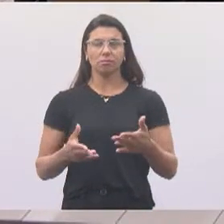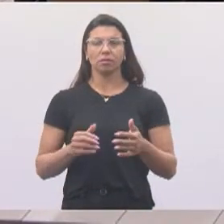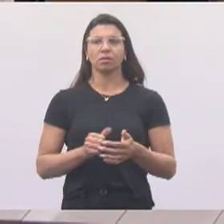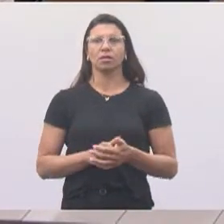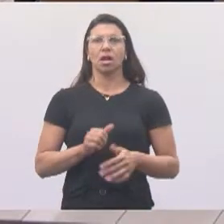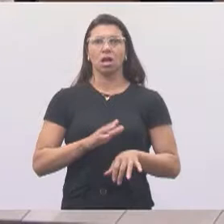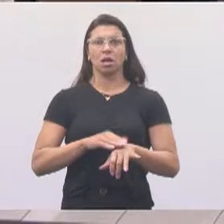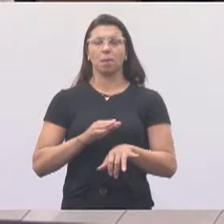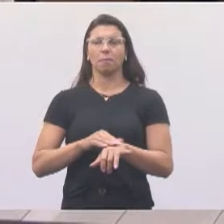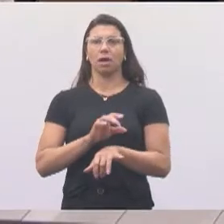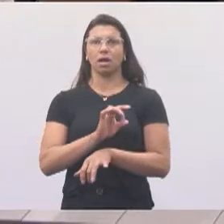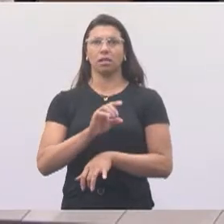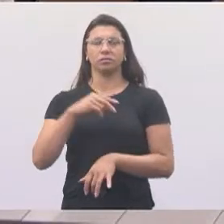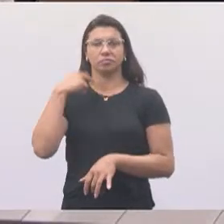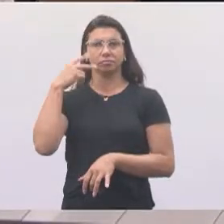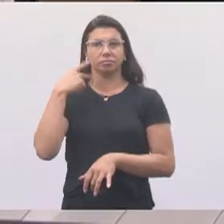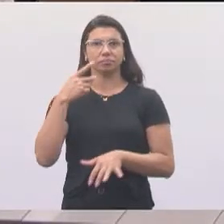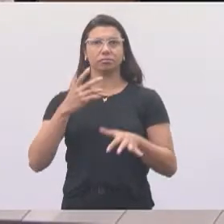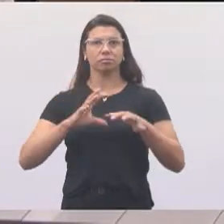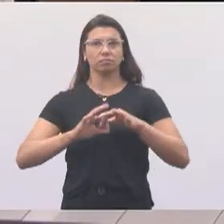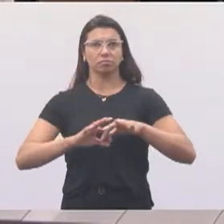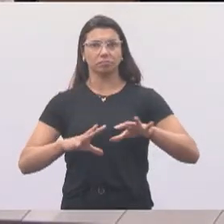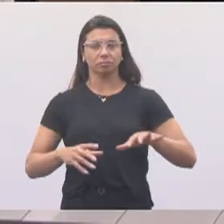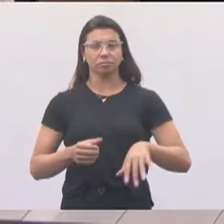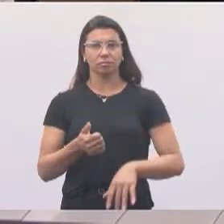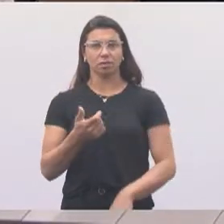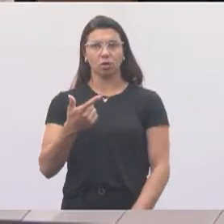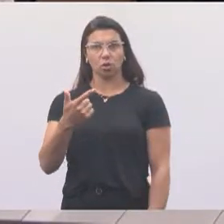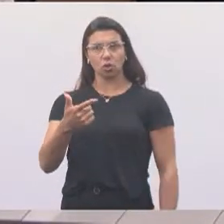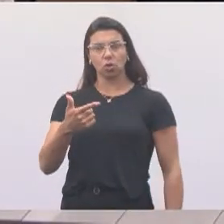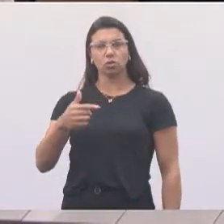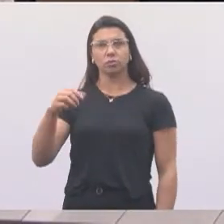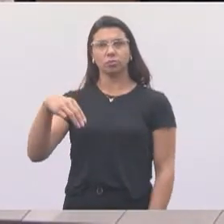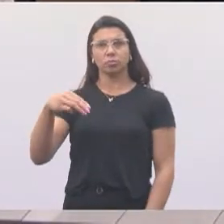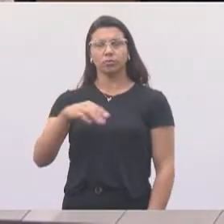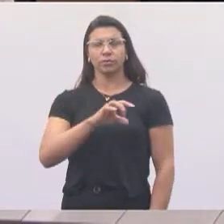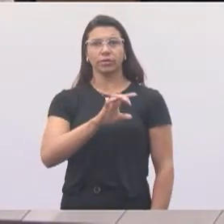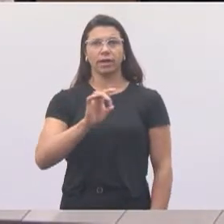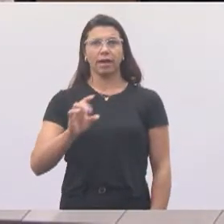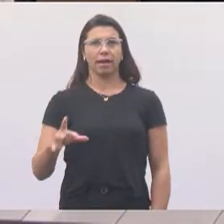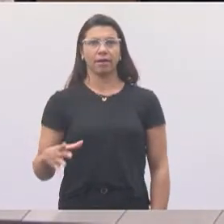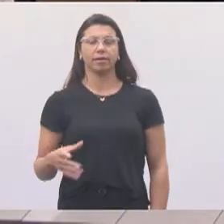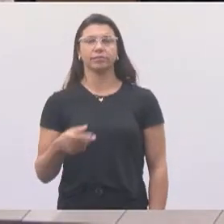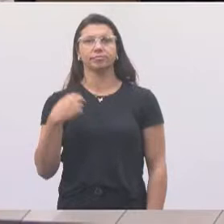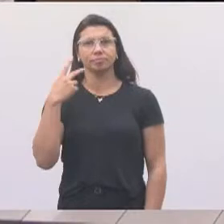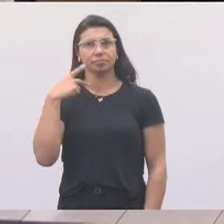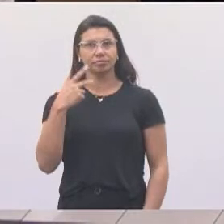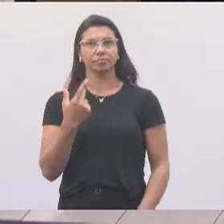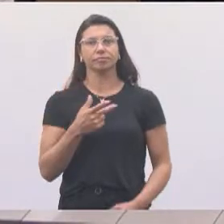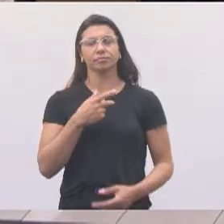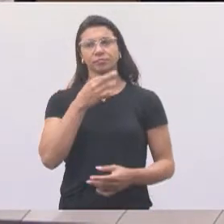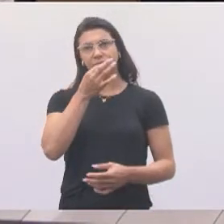da palavra nos temas livres. Serão 12 minutos para cada orador.